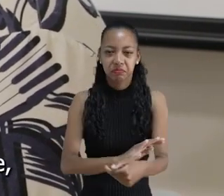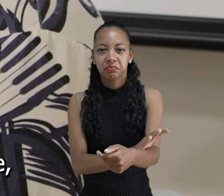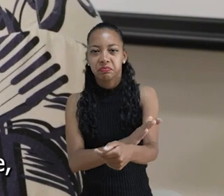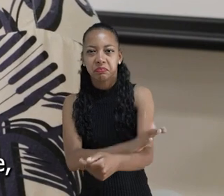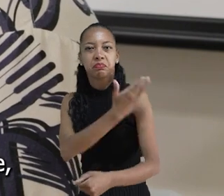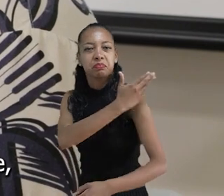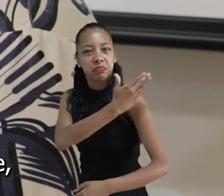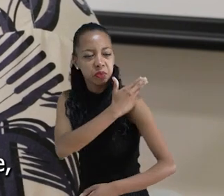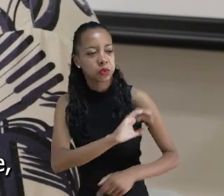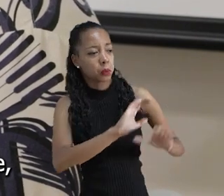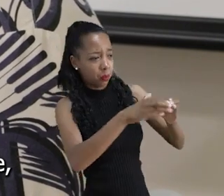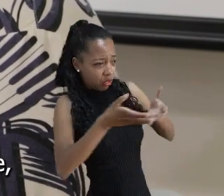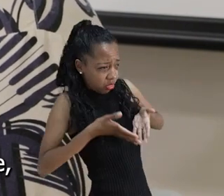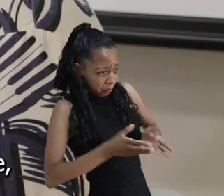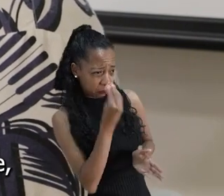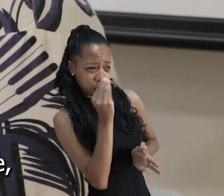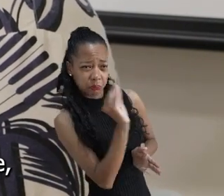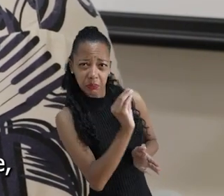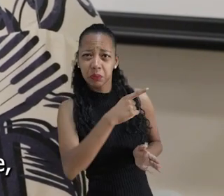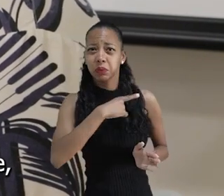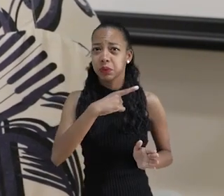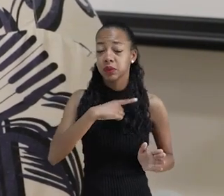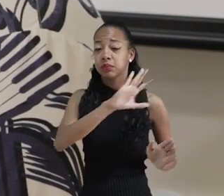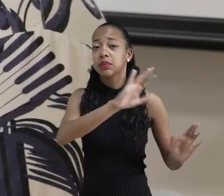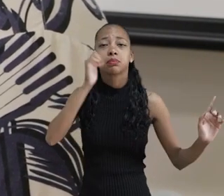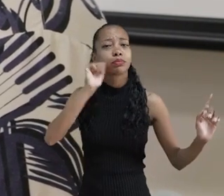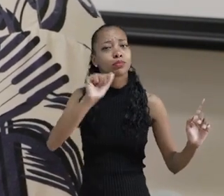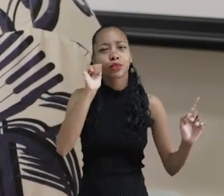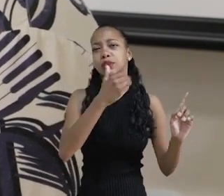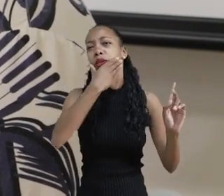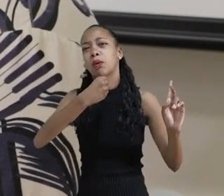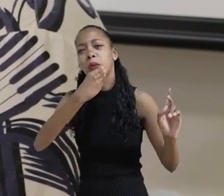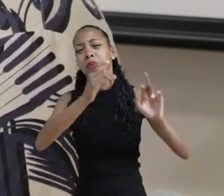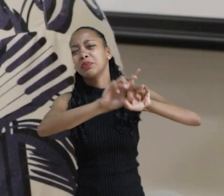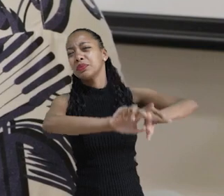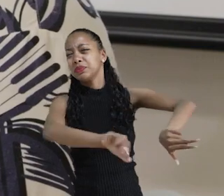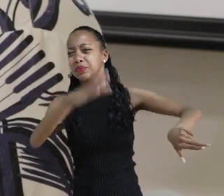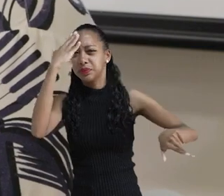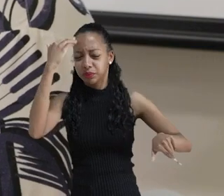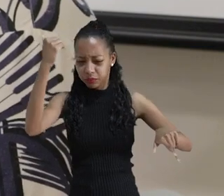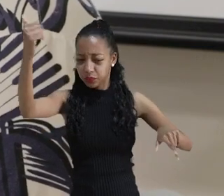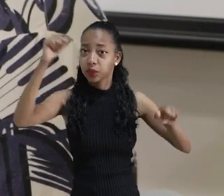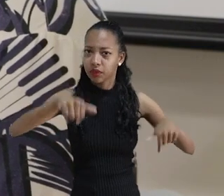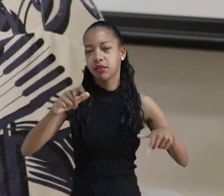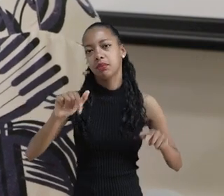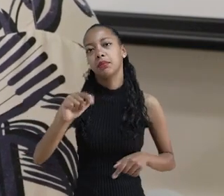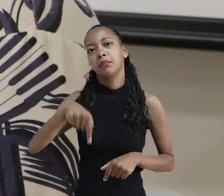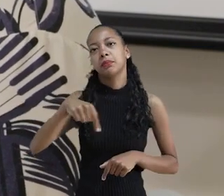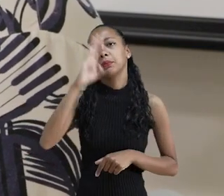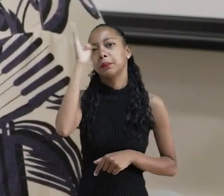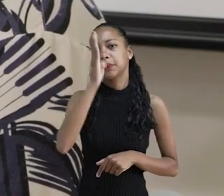xenofóbico e mal educado é o mesmo país de Paulo Freire de lélia Gonzales de Aílton crenaque de Silvia